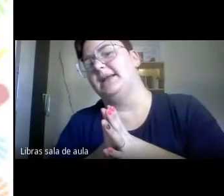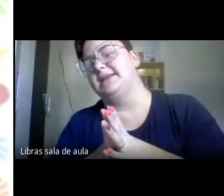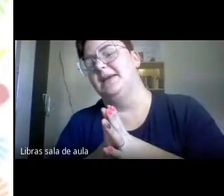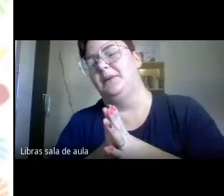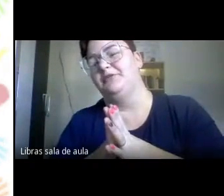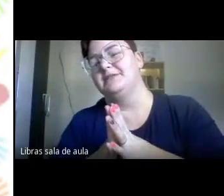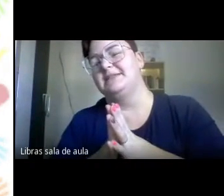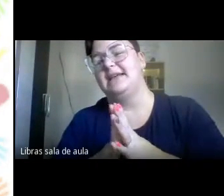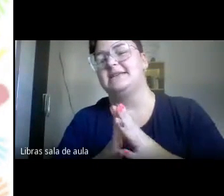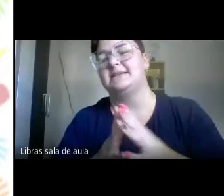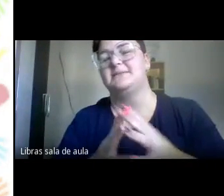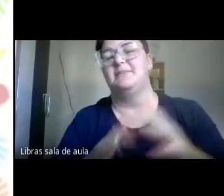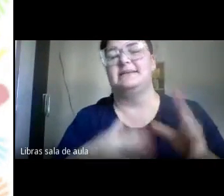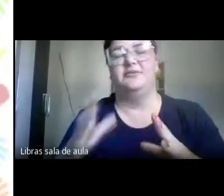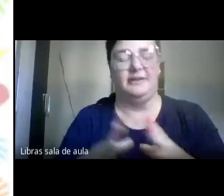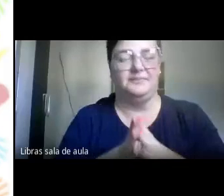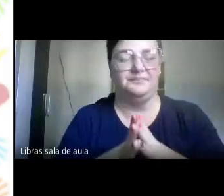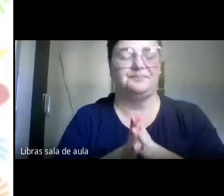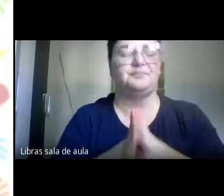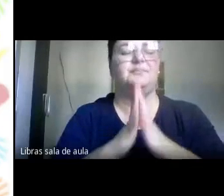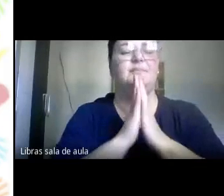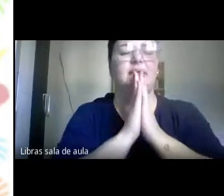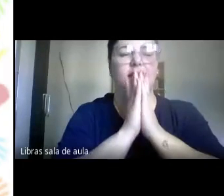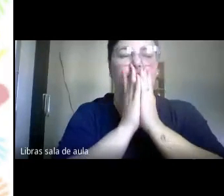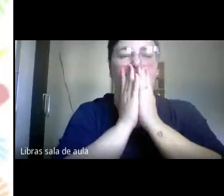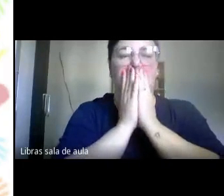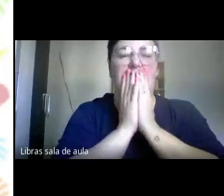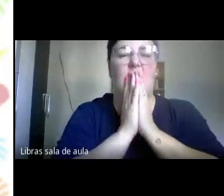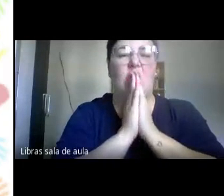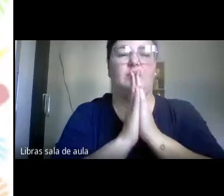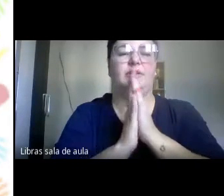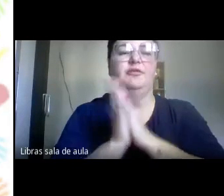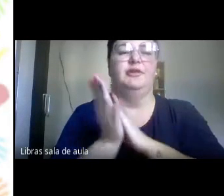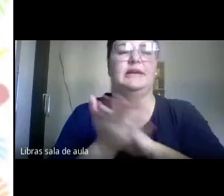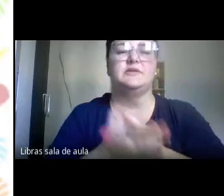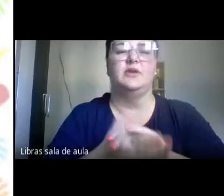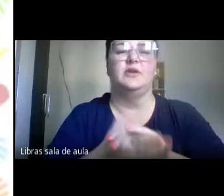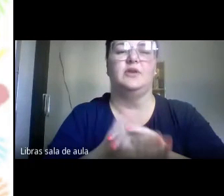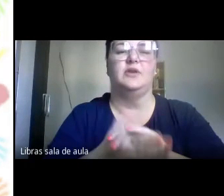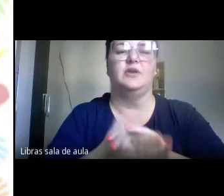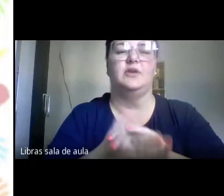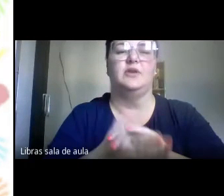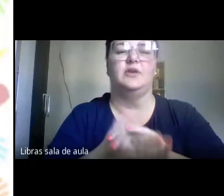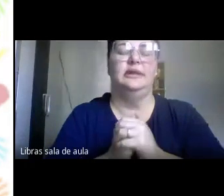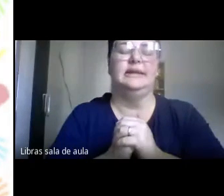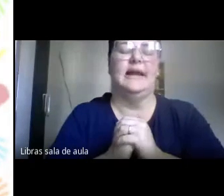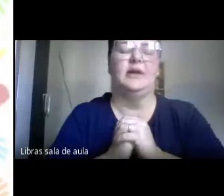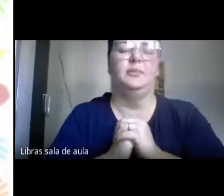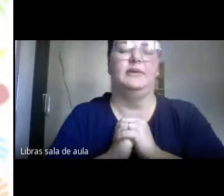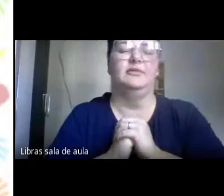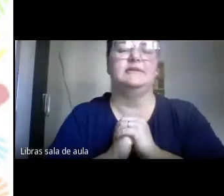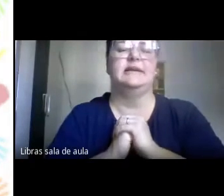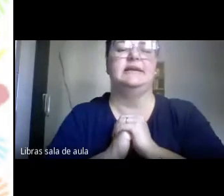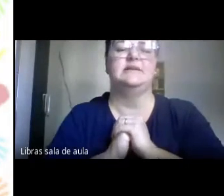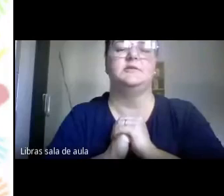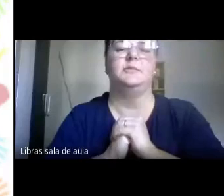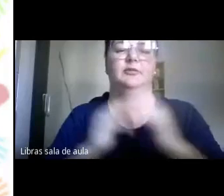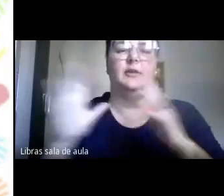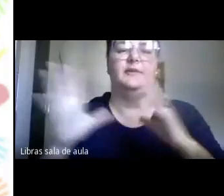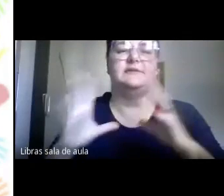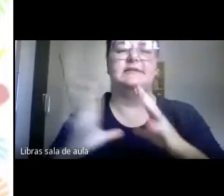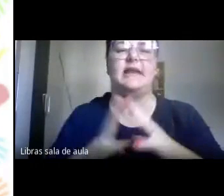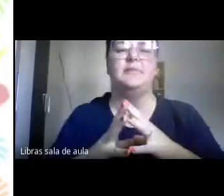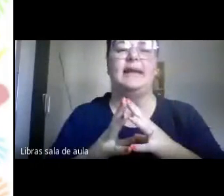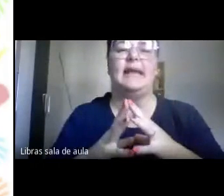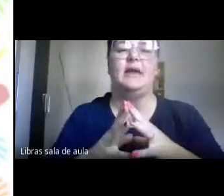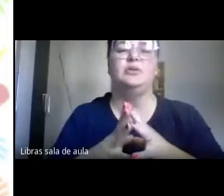disso para trazer para vocês, mas enfim. Quando eu for na escola, eu tiro foto e trago para vocês isso, só